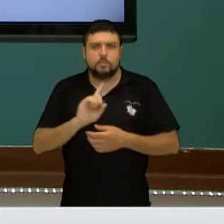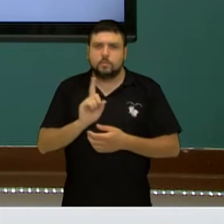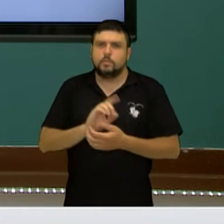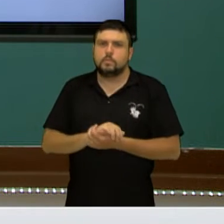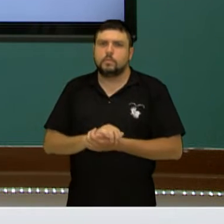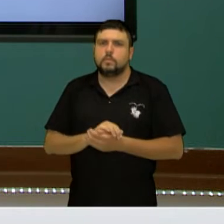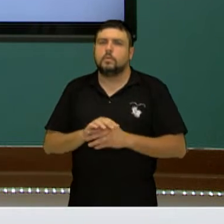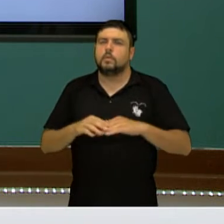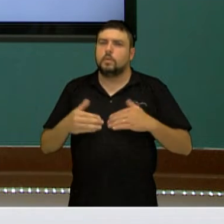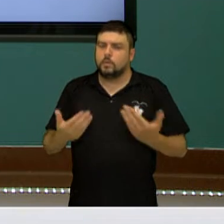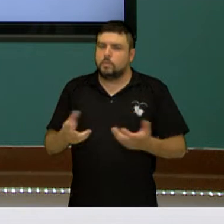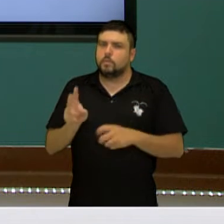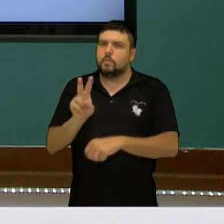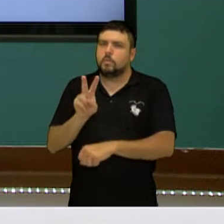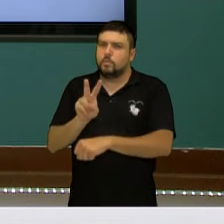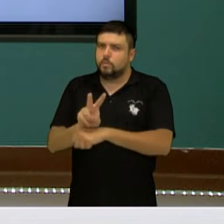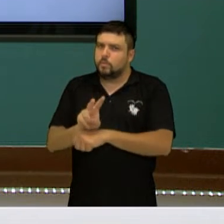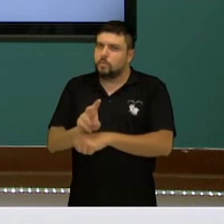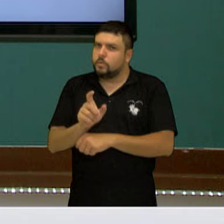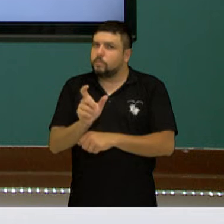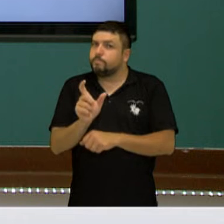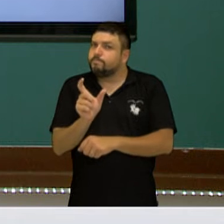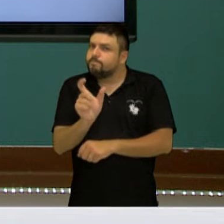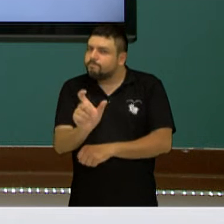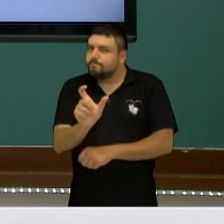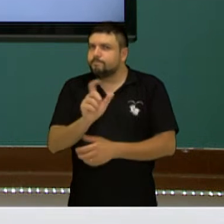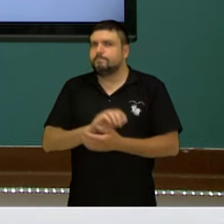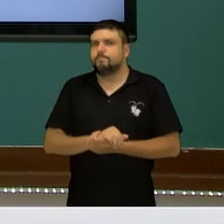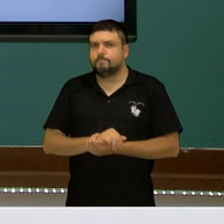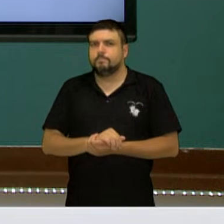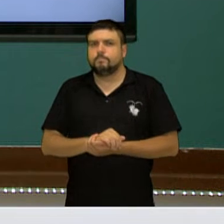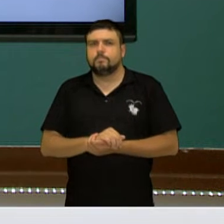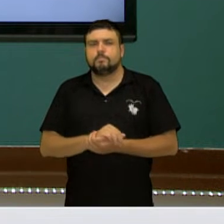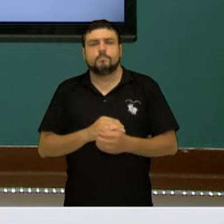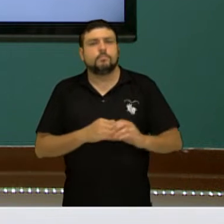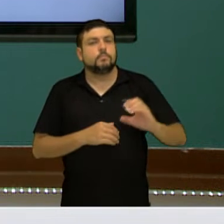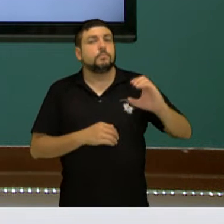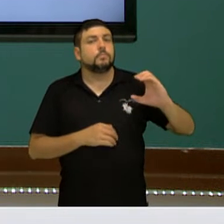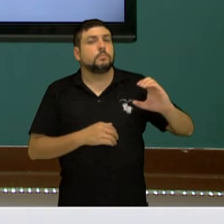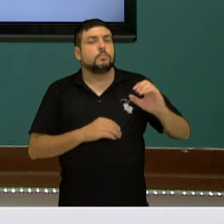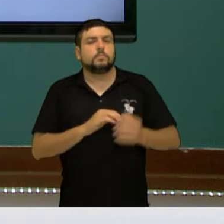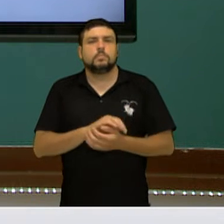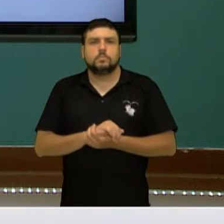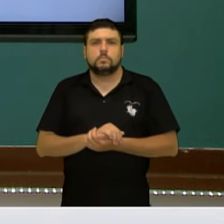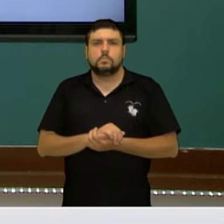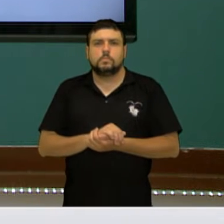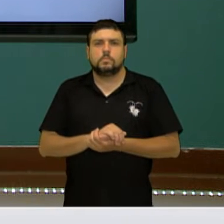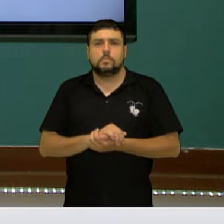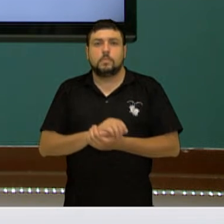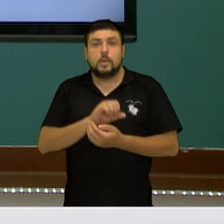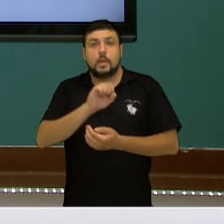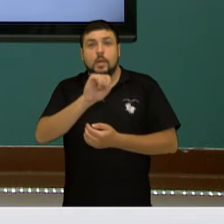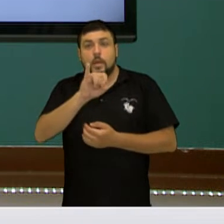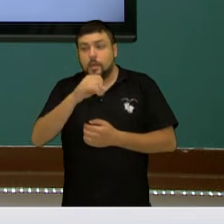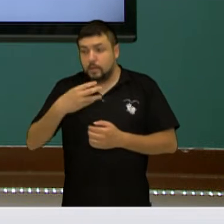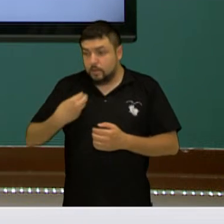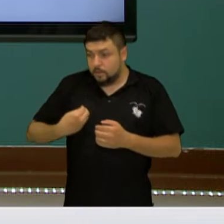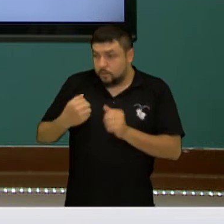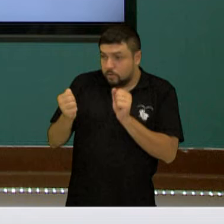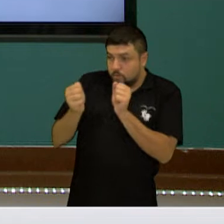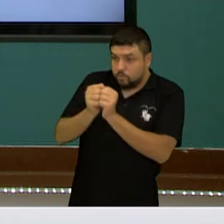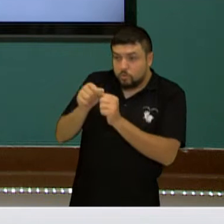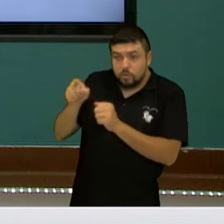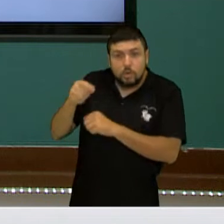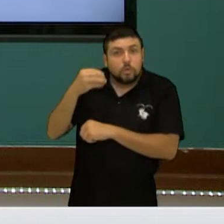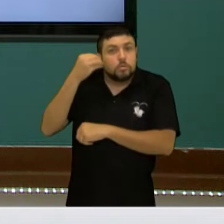Então, cuidado, fica a dica com essas palavrinhas aí. E a letra C, quando você mora com alguém que testa positivo para